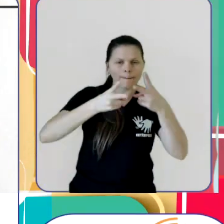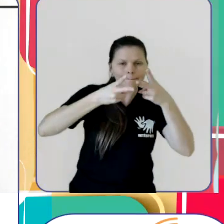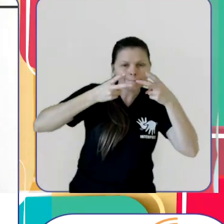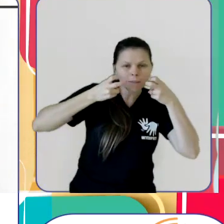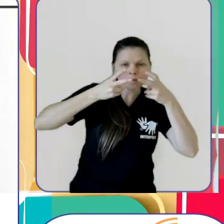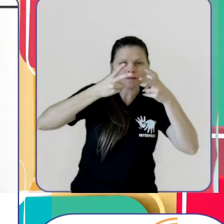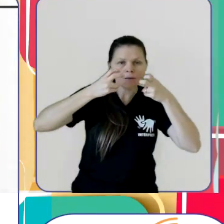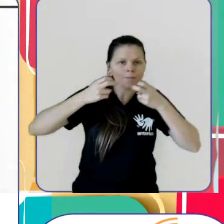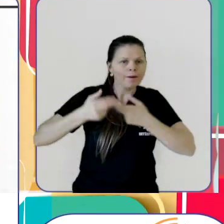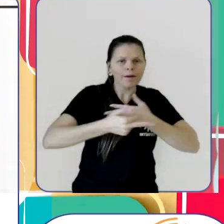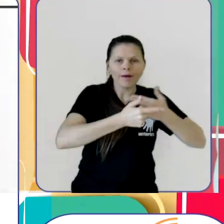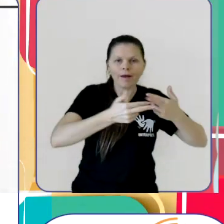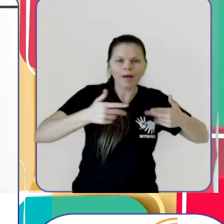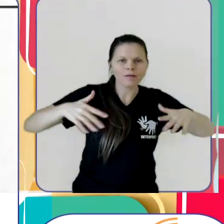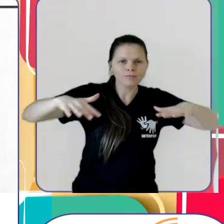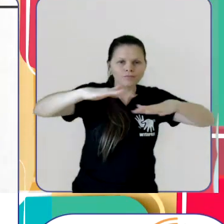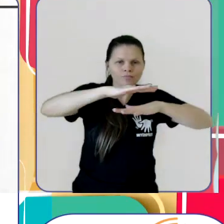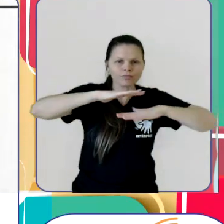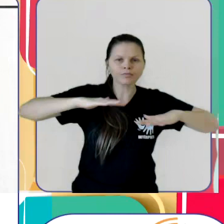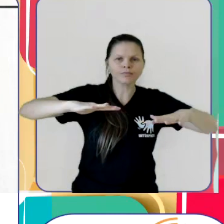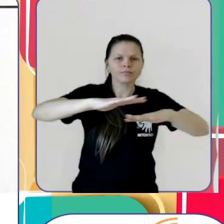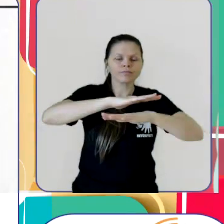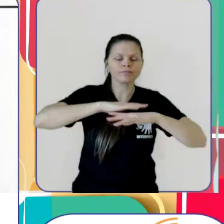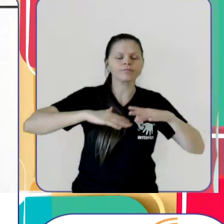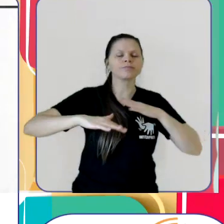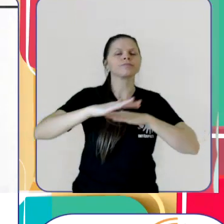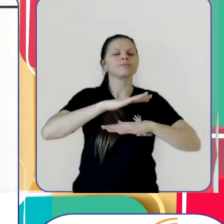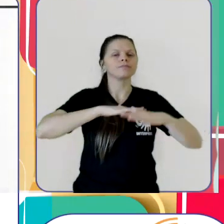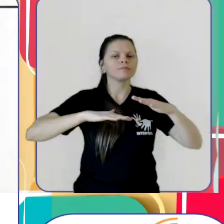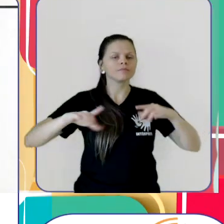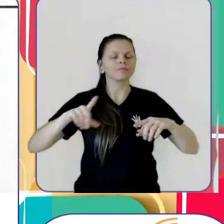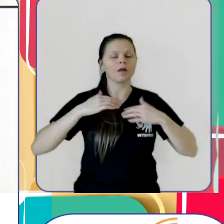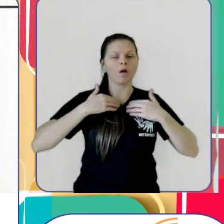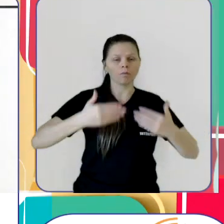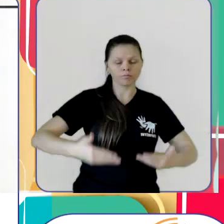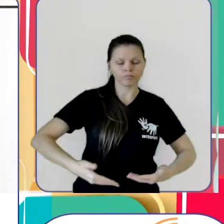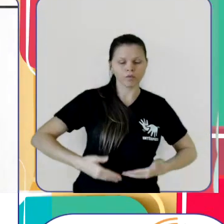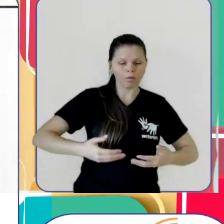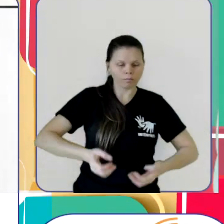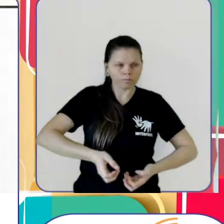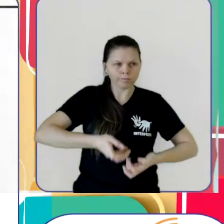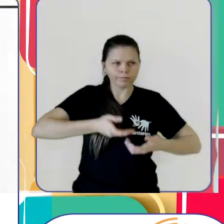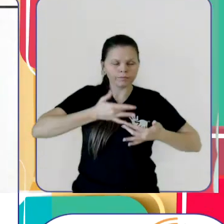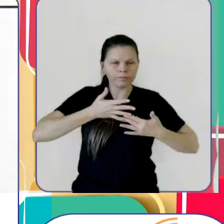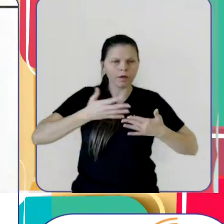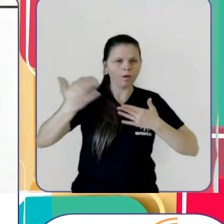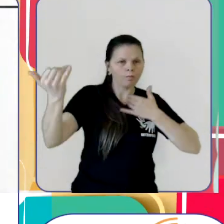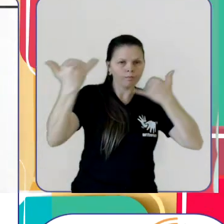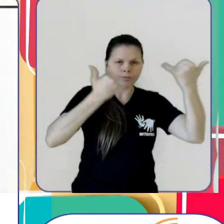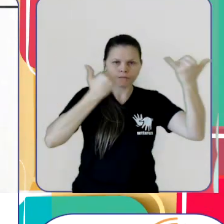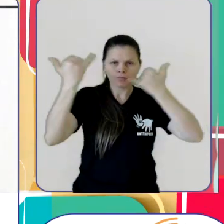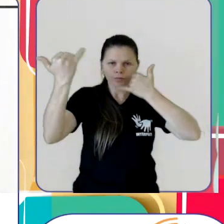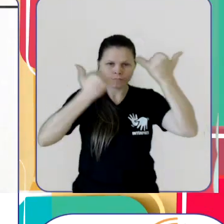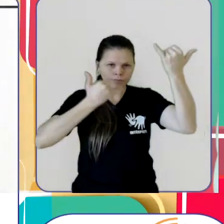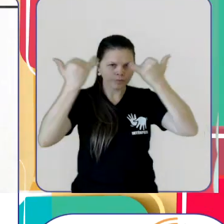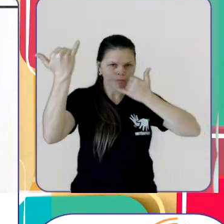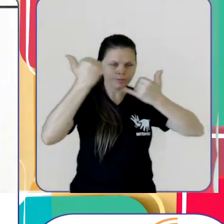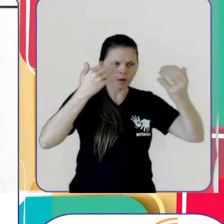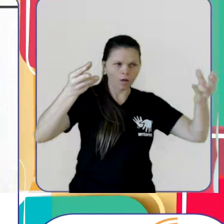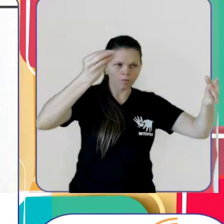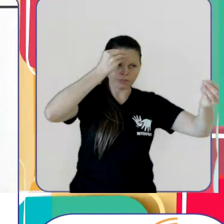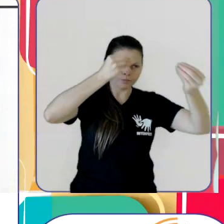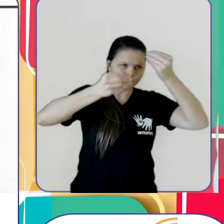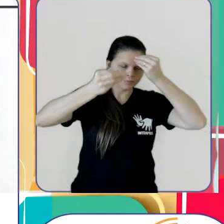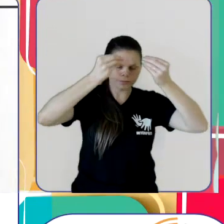condições ambientais externas e as condições internas do organismo, receber as informações do meio interno e externo, que são as